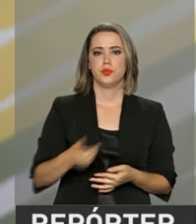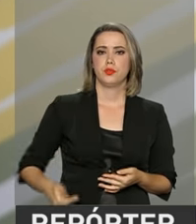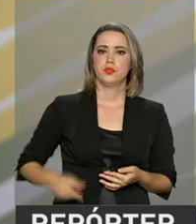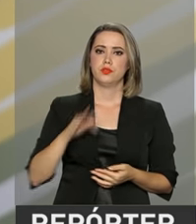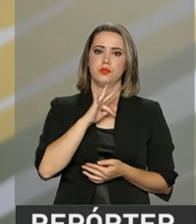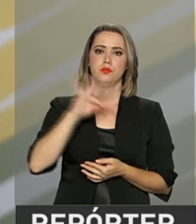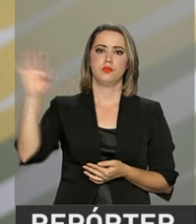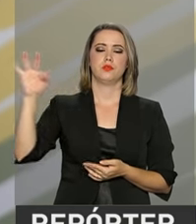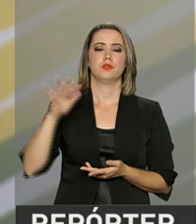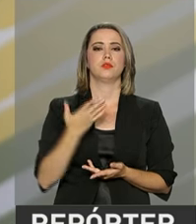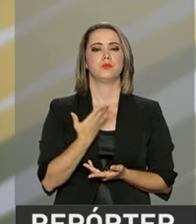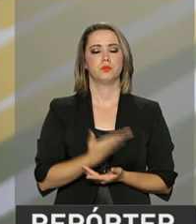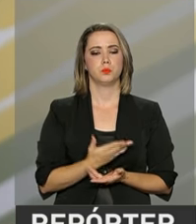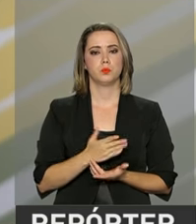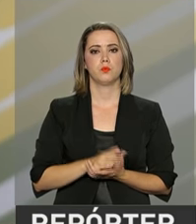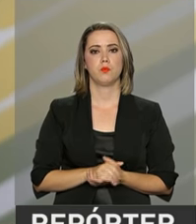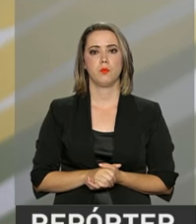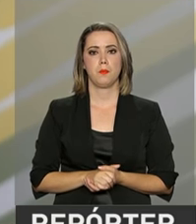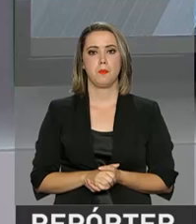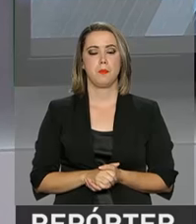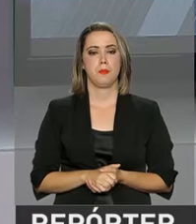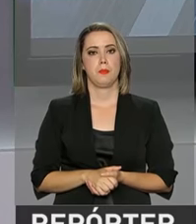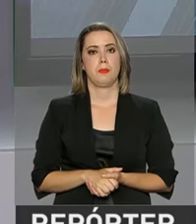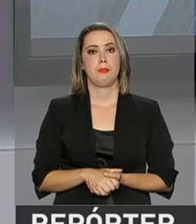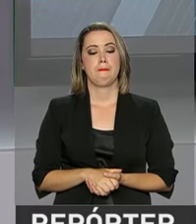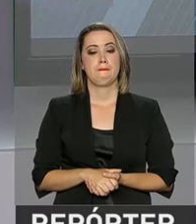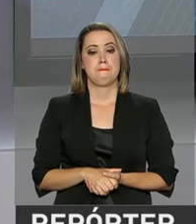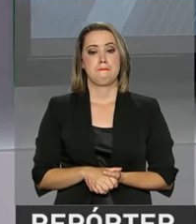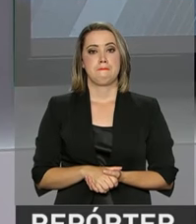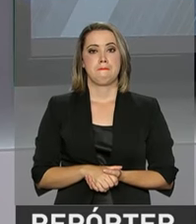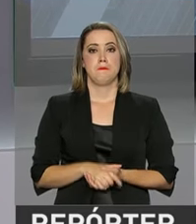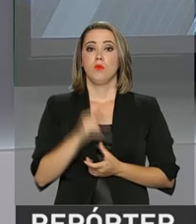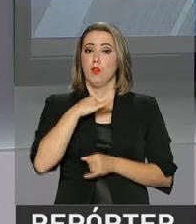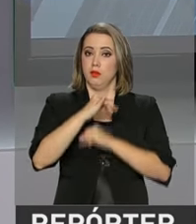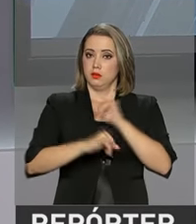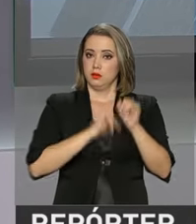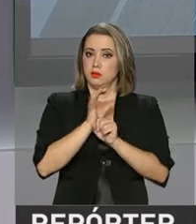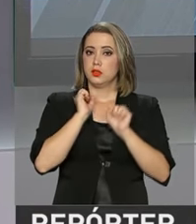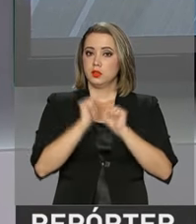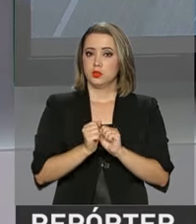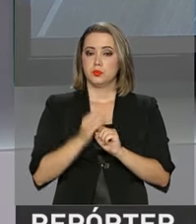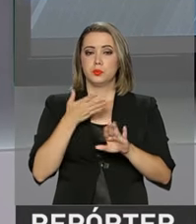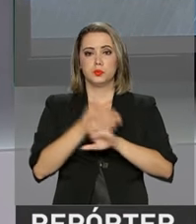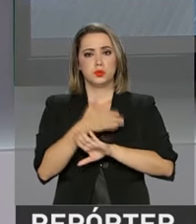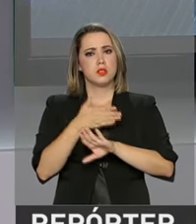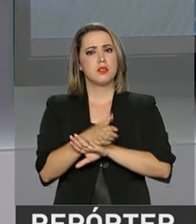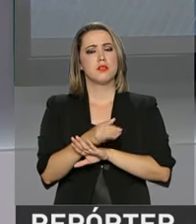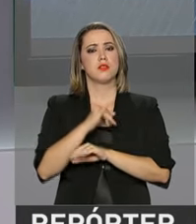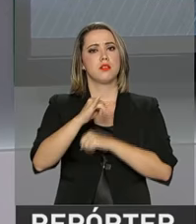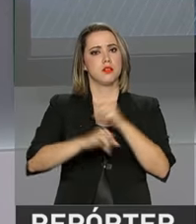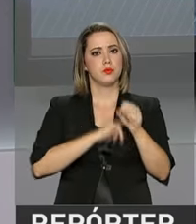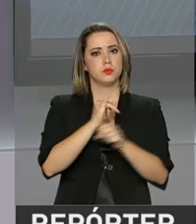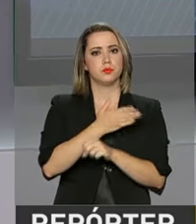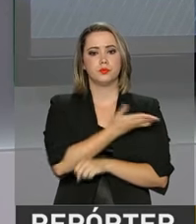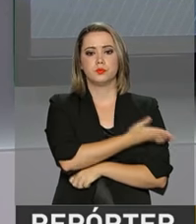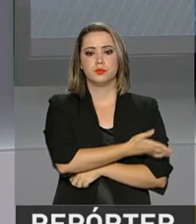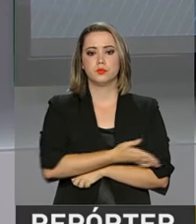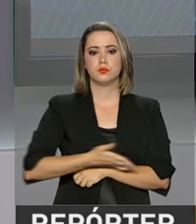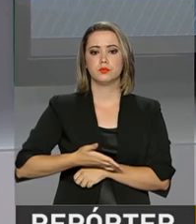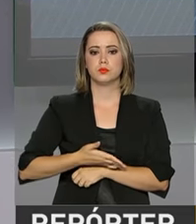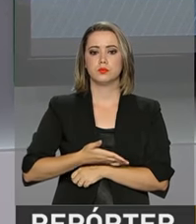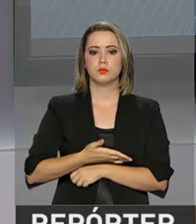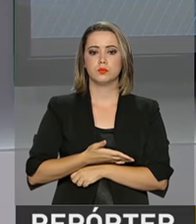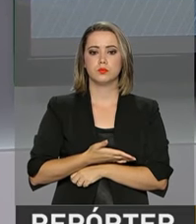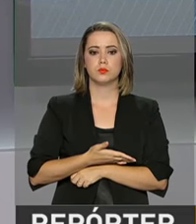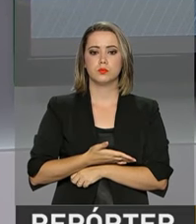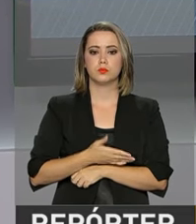e serviços na administração pública e essa ferramenta pode ser acessada pela internet no endereço que aparece aí